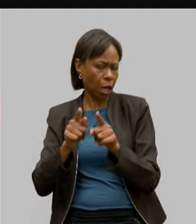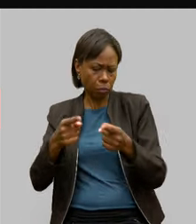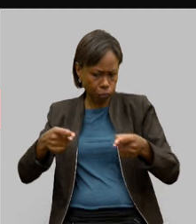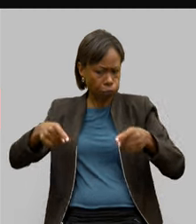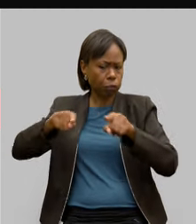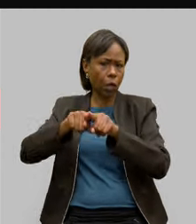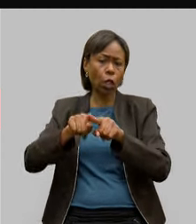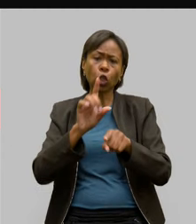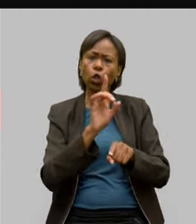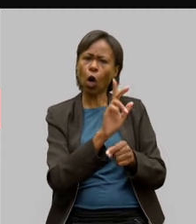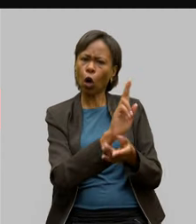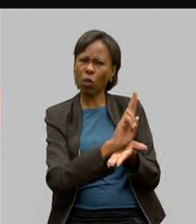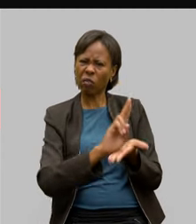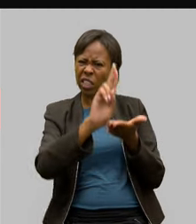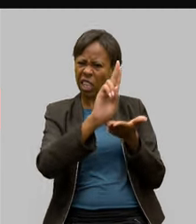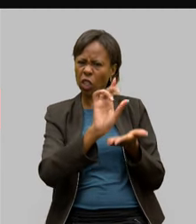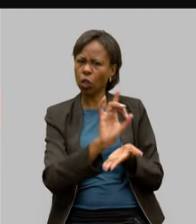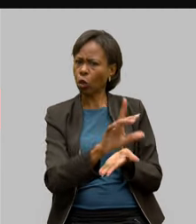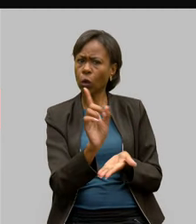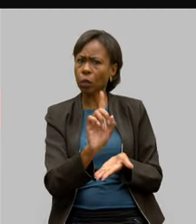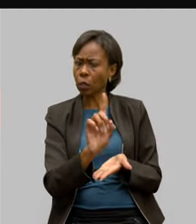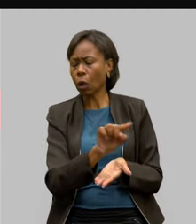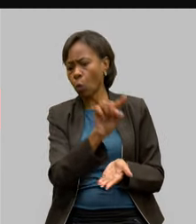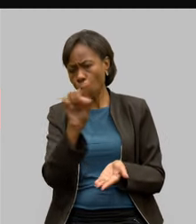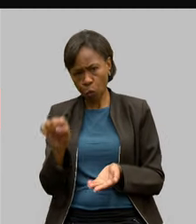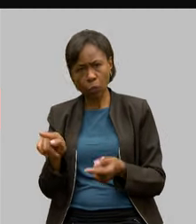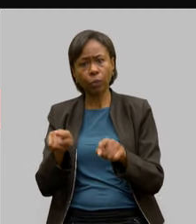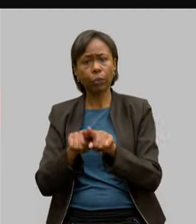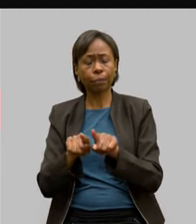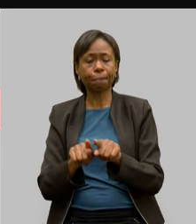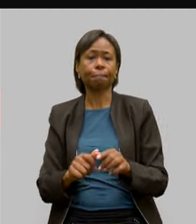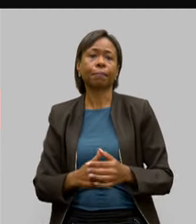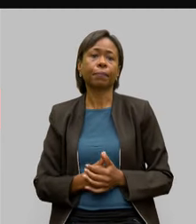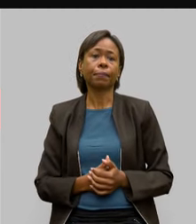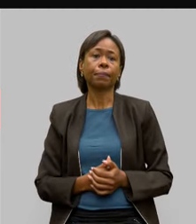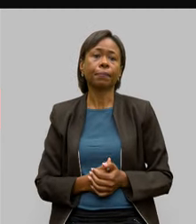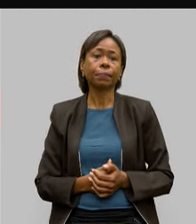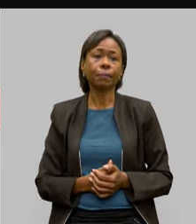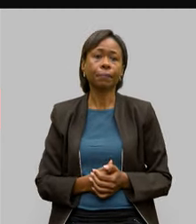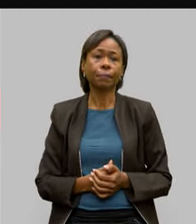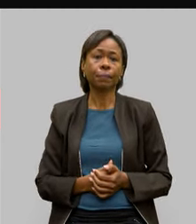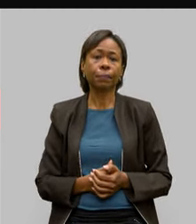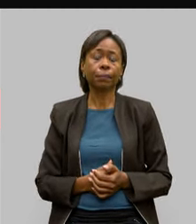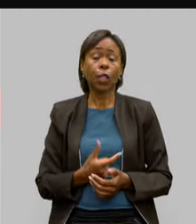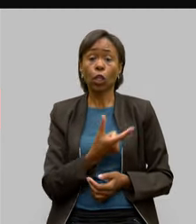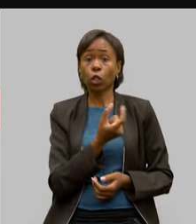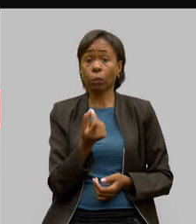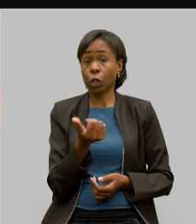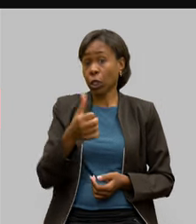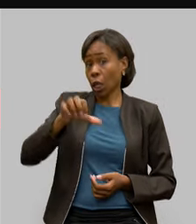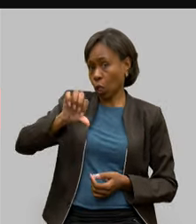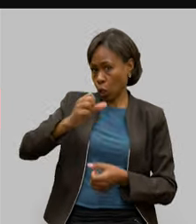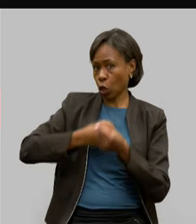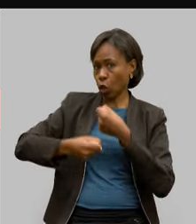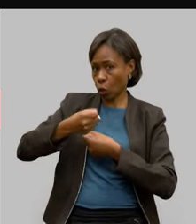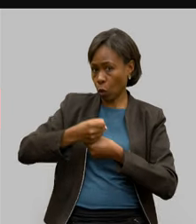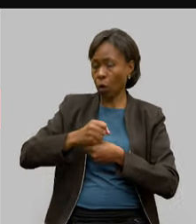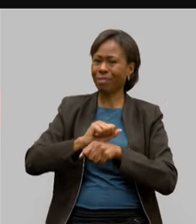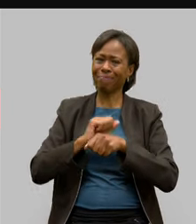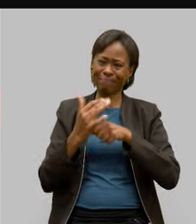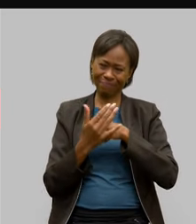pra universidade a gente também divide com as pessoas também E aí eh em 2019 veio a pandemia